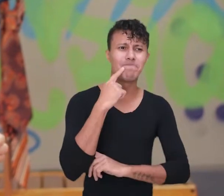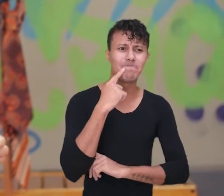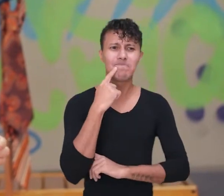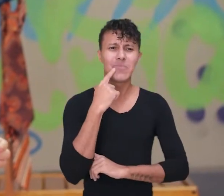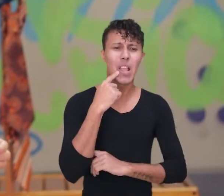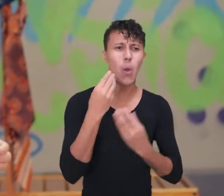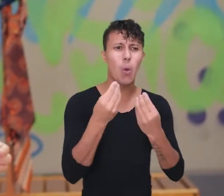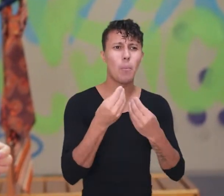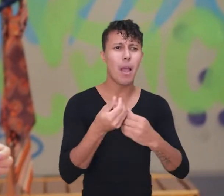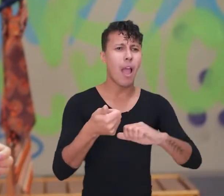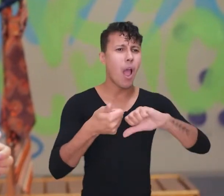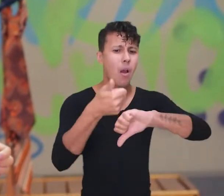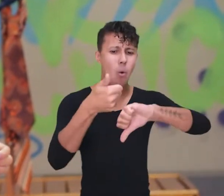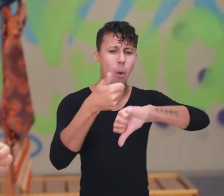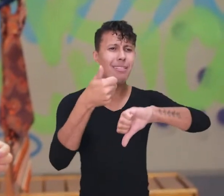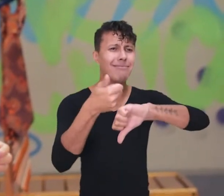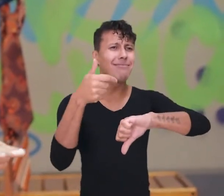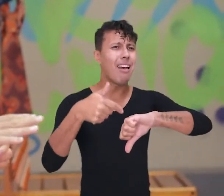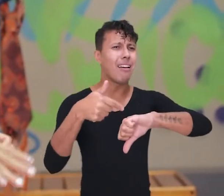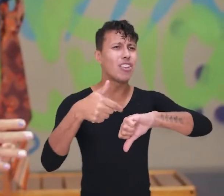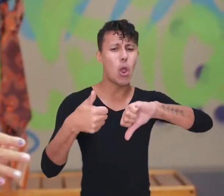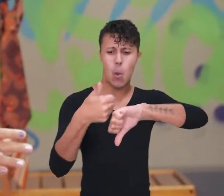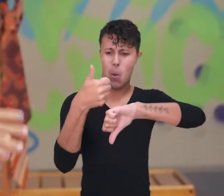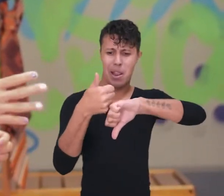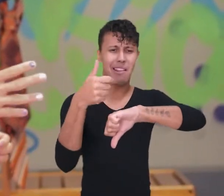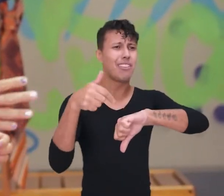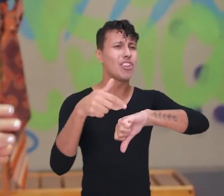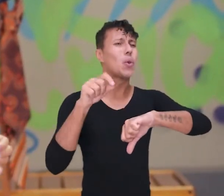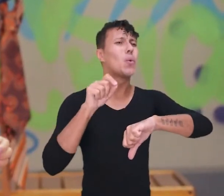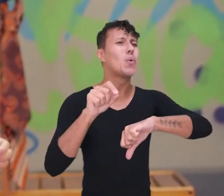qualidade desse algo que foi lançado.